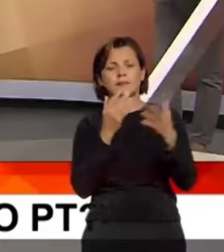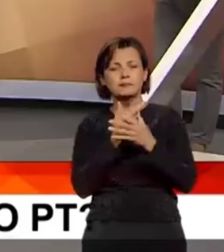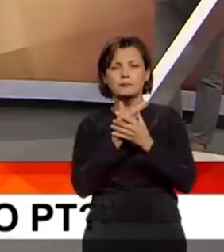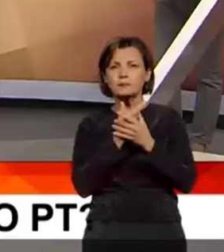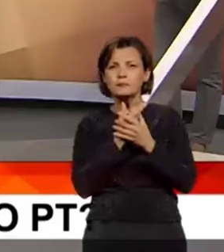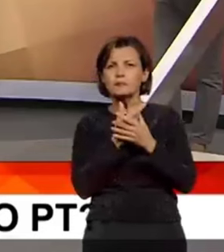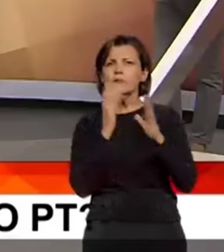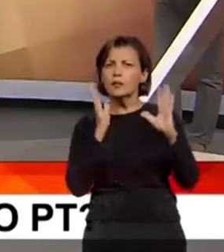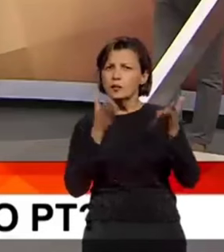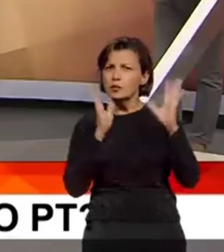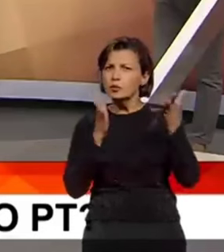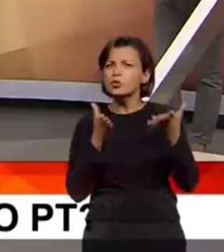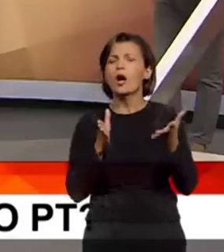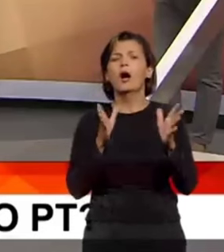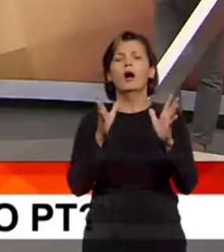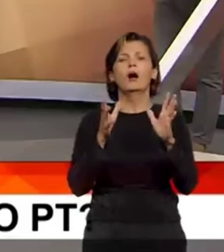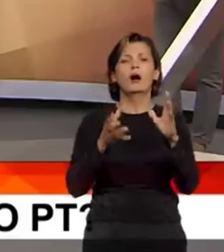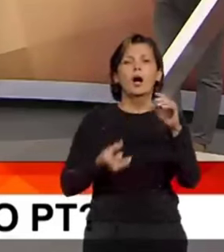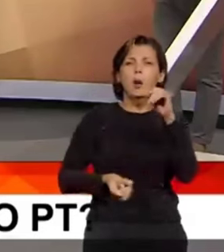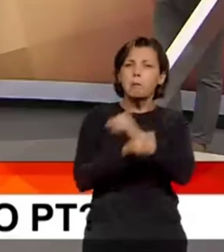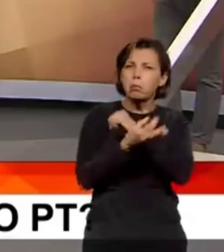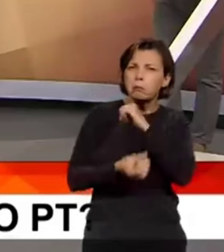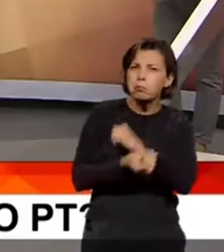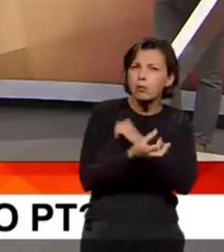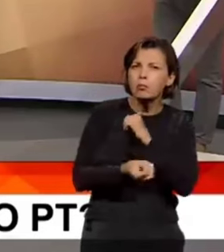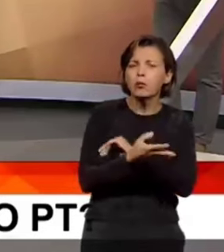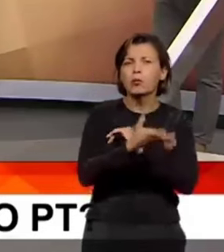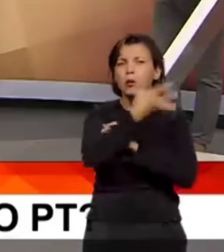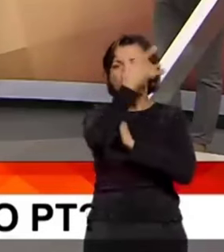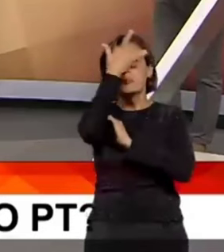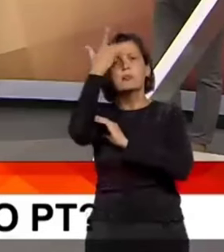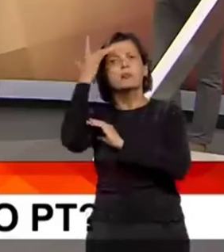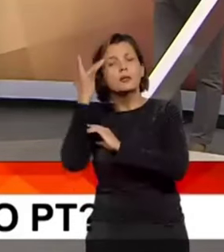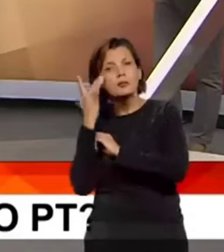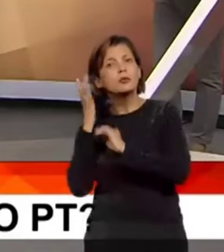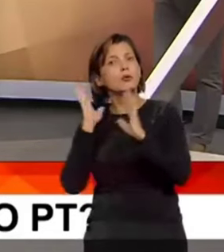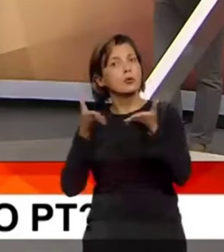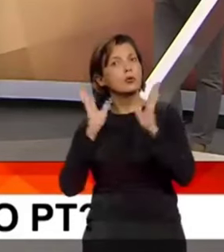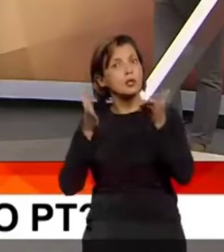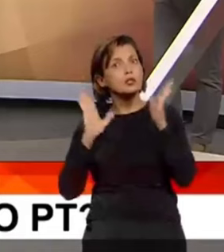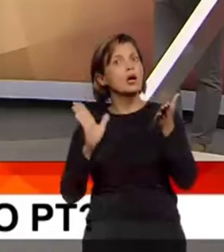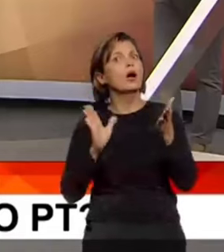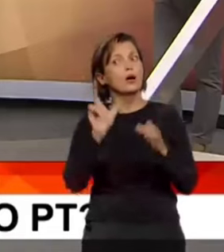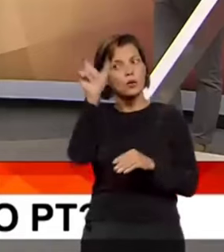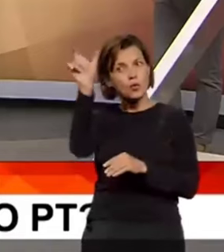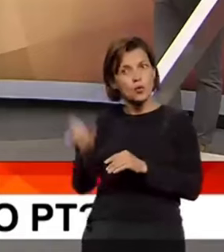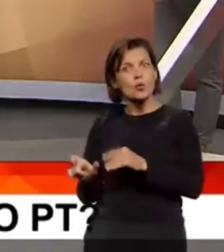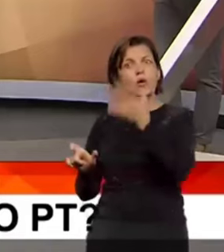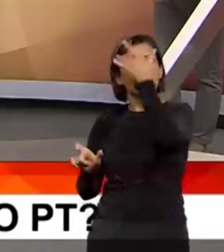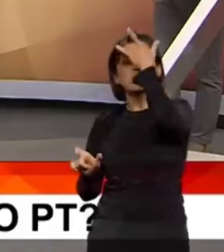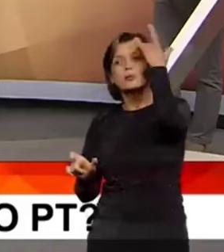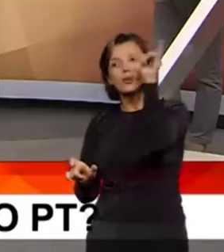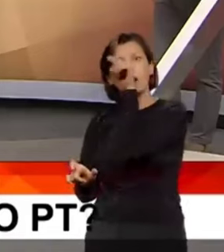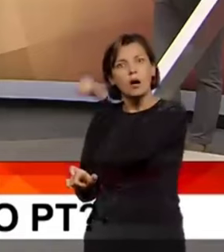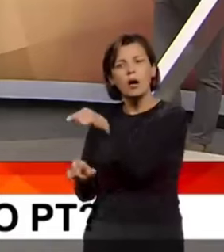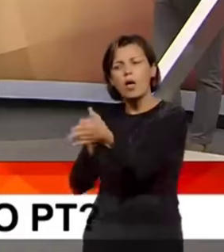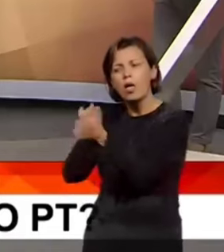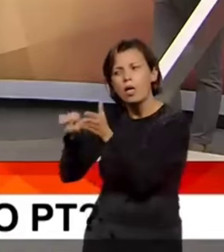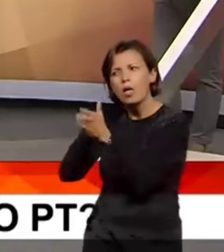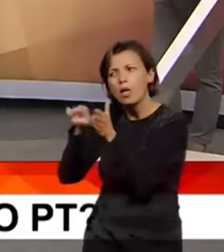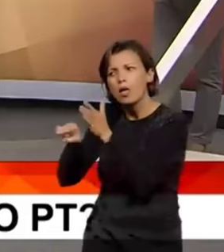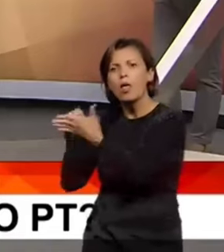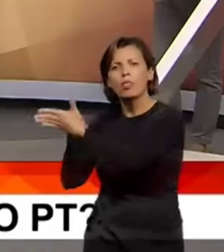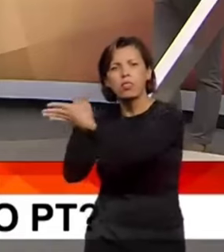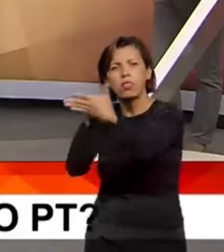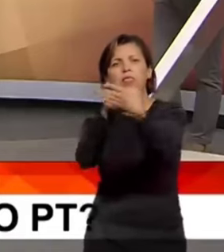investir em soluções aos cofres públicos por pessoas que fizeram delação premiada é uma informação ou